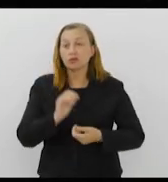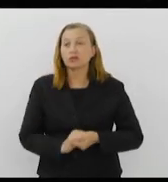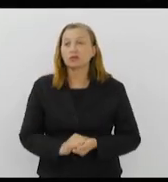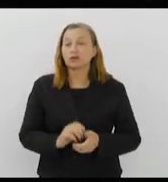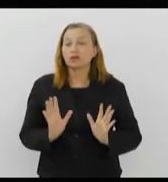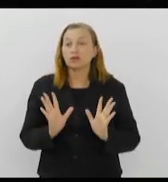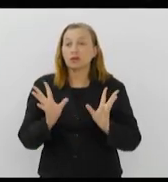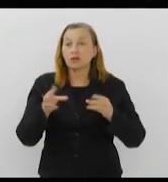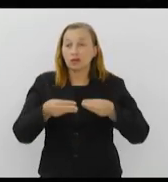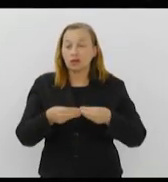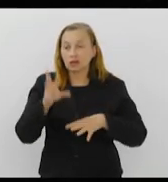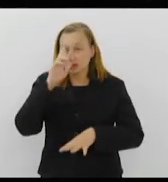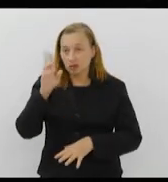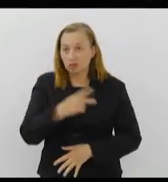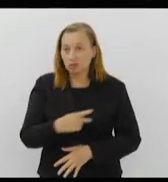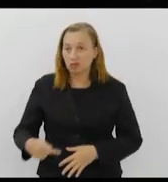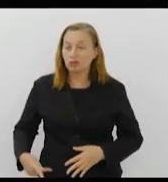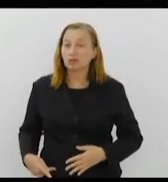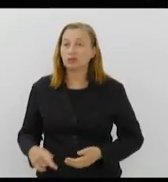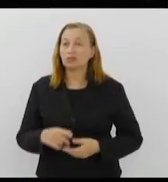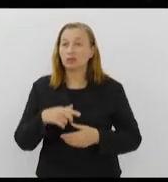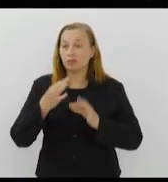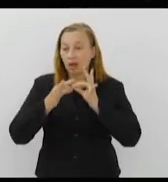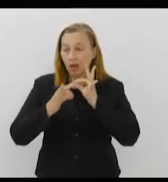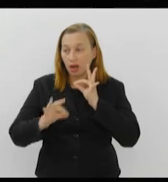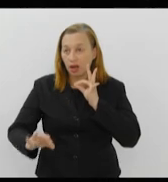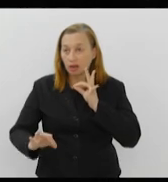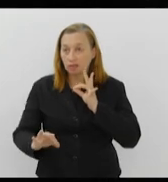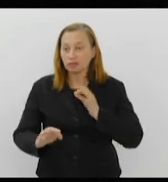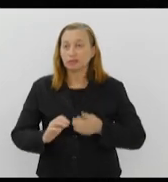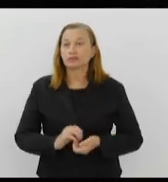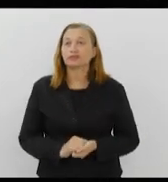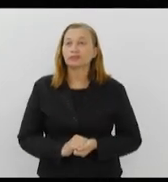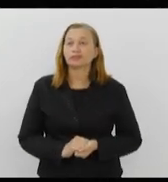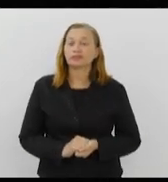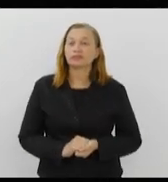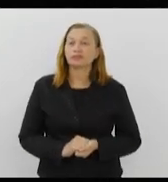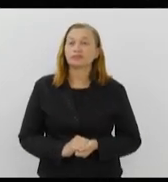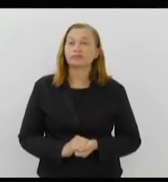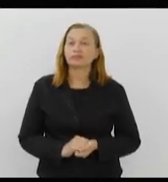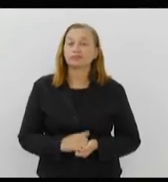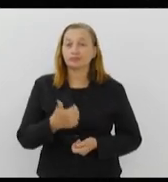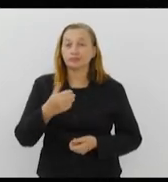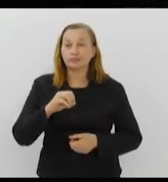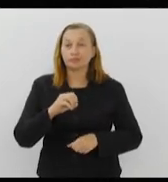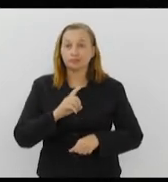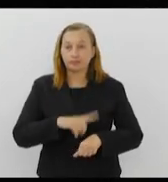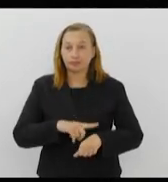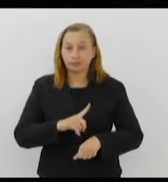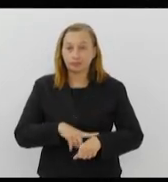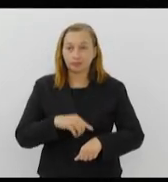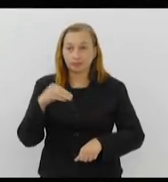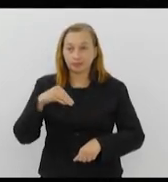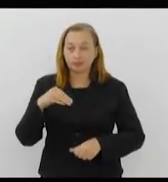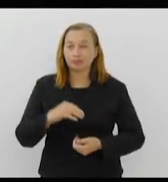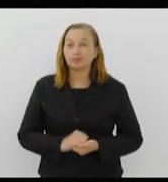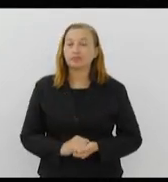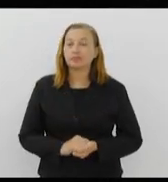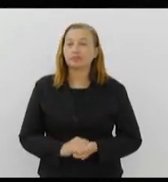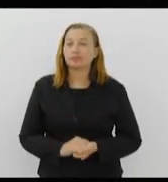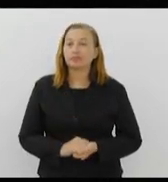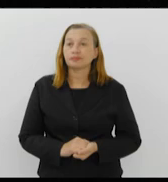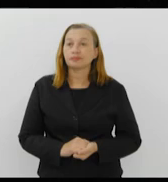senhora presidente, para não me afastar muito dos meus 10 minutos regulamentares,